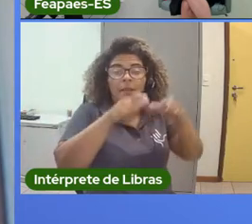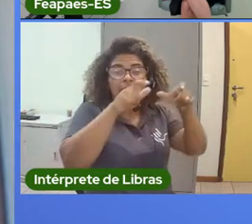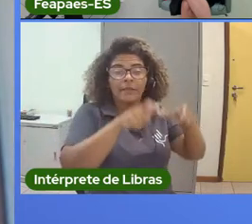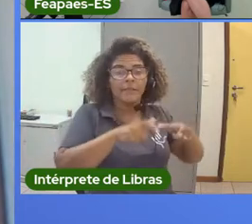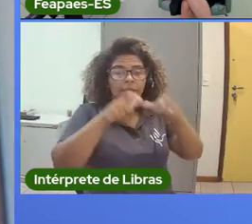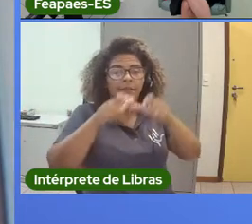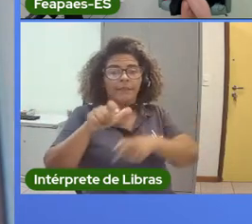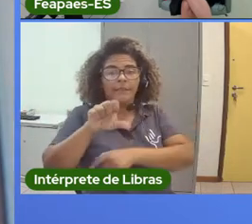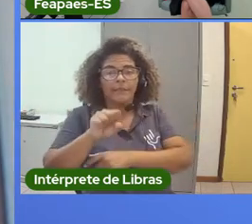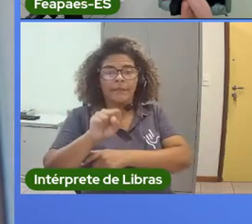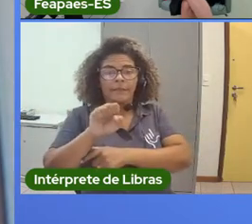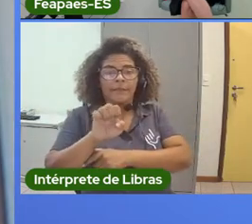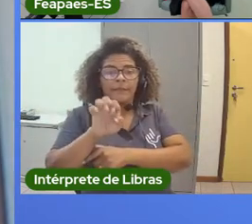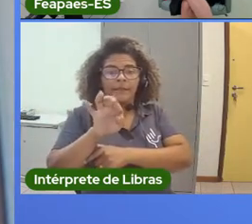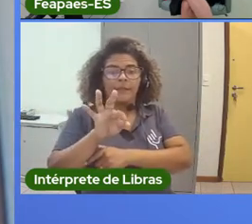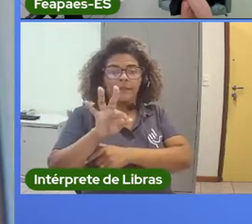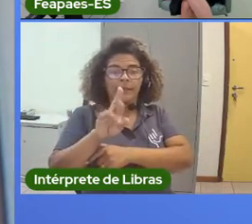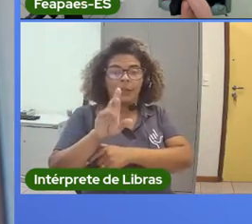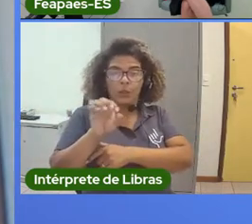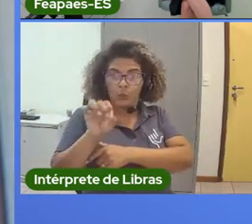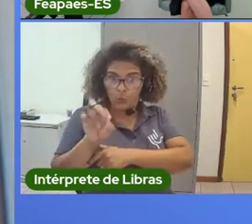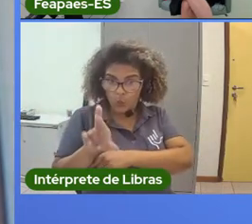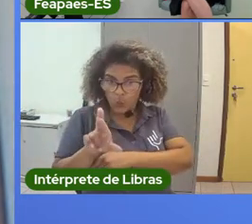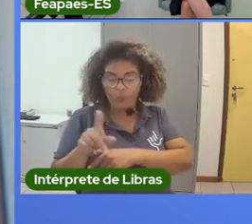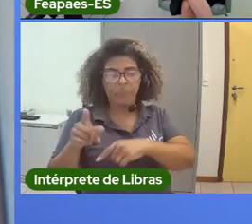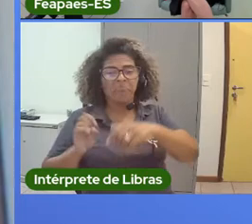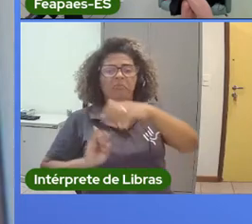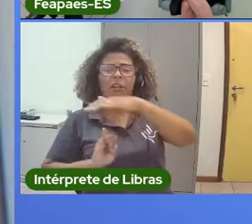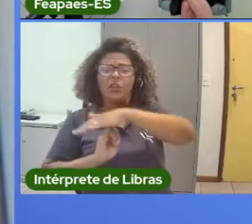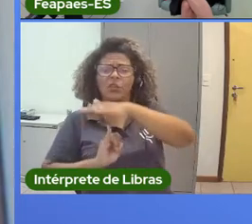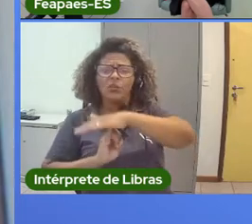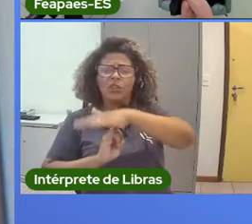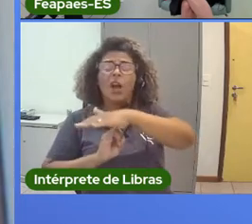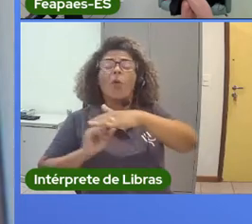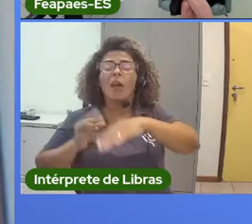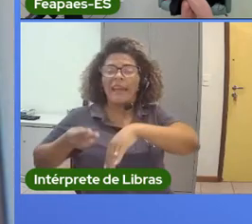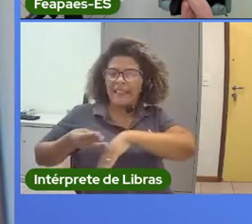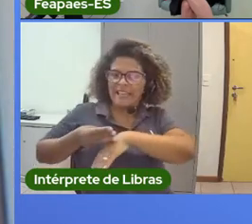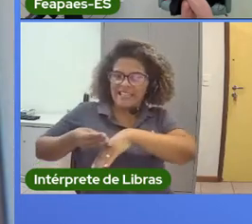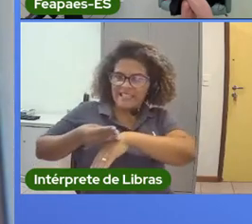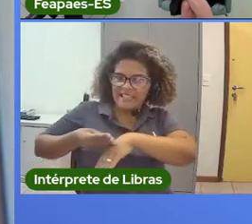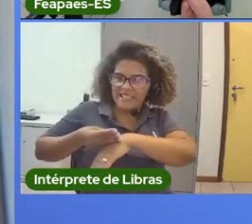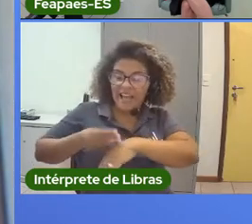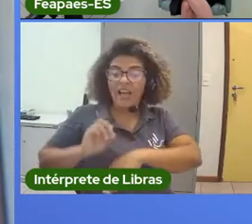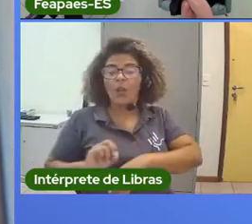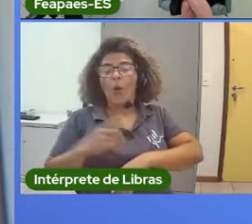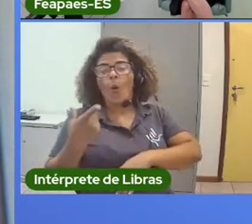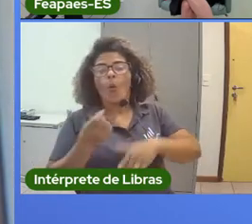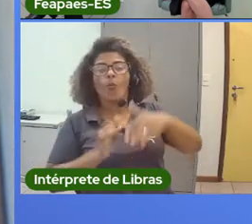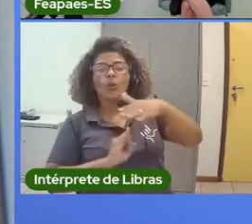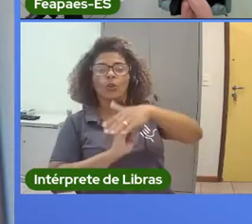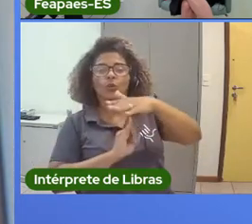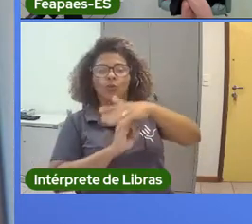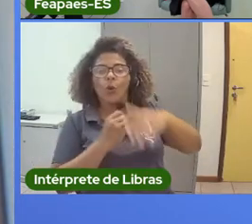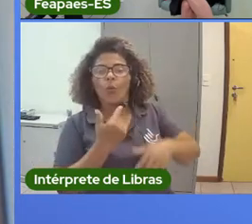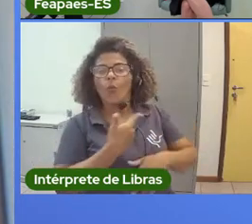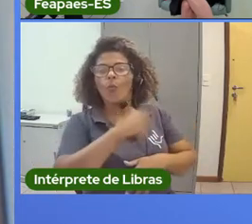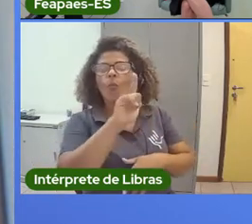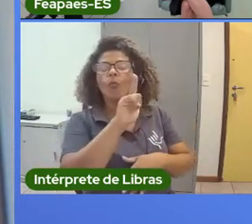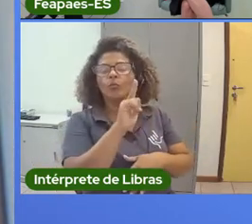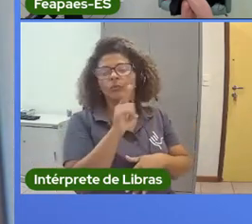um todo, de instituições, sejam prestadoras de serviço, seja outras instituições aí da sociedade civil organizada